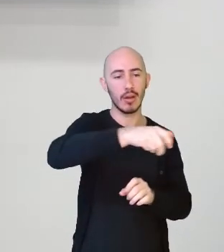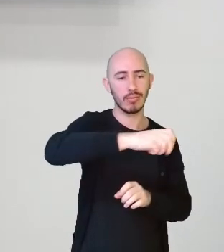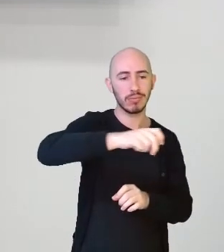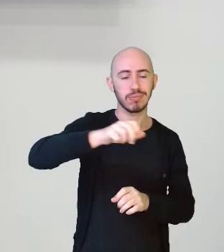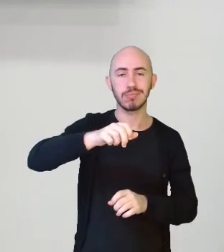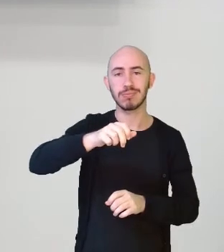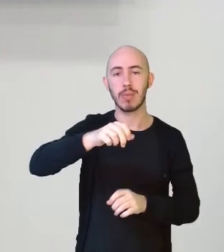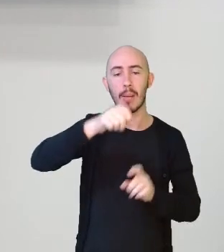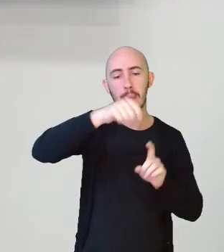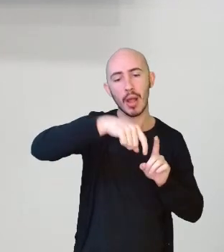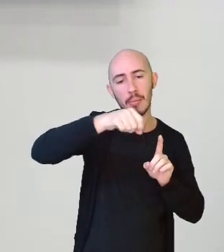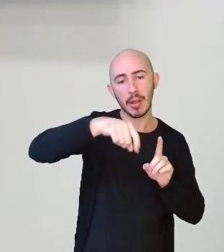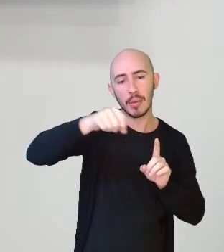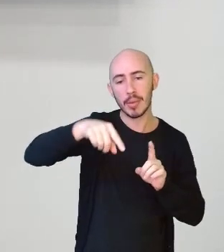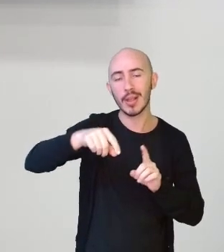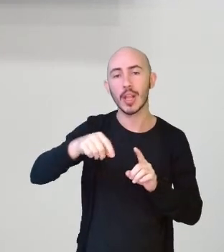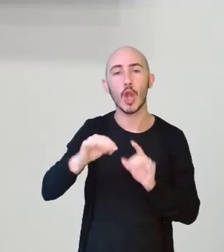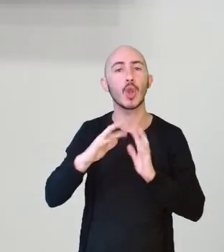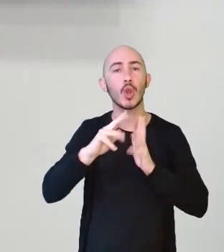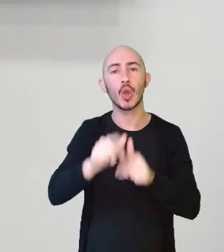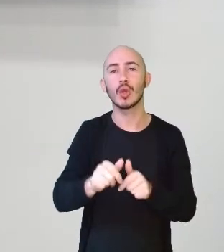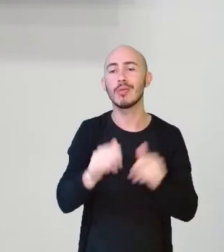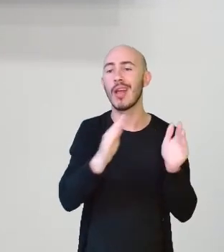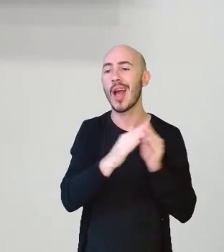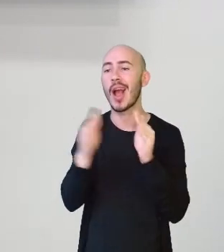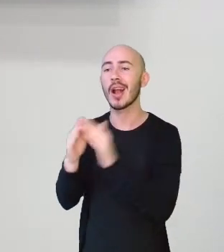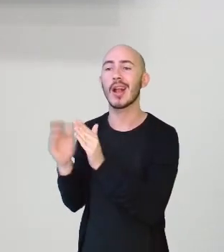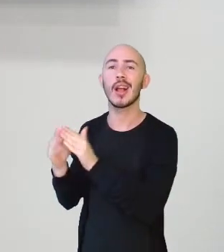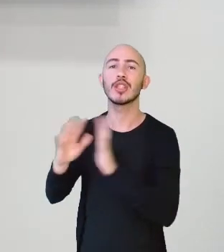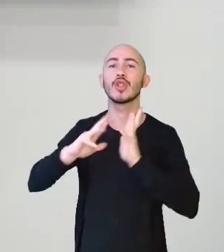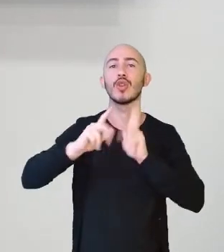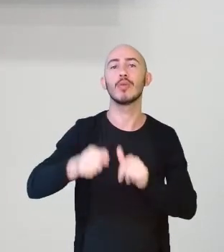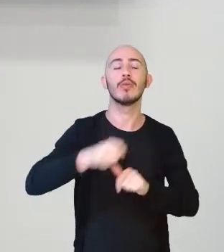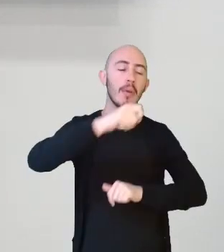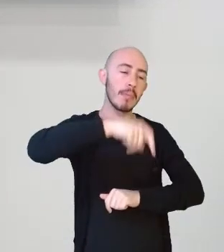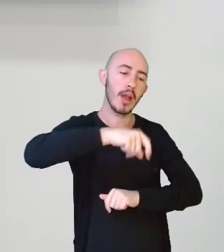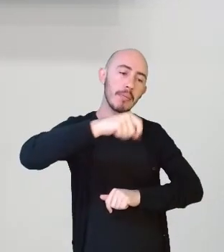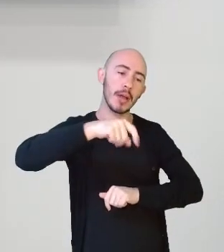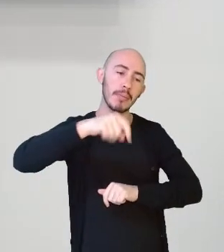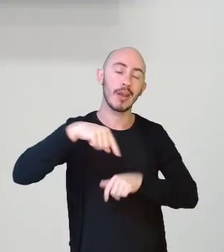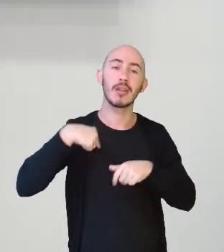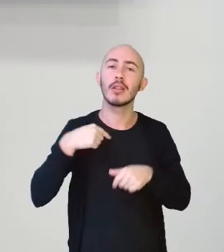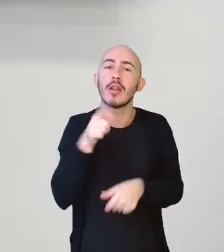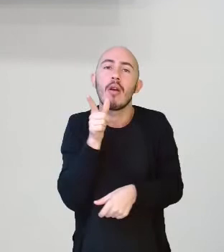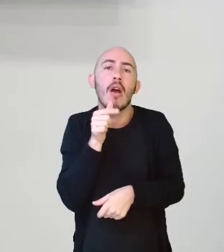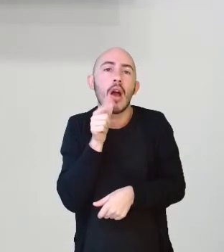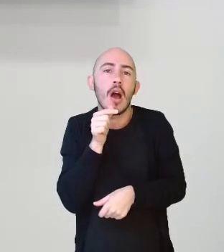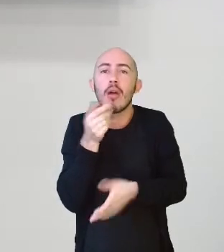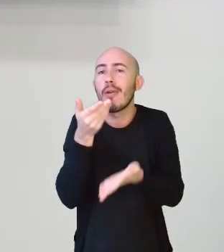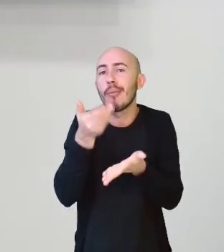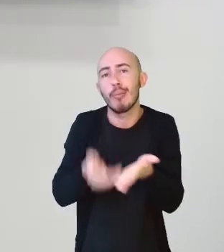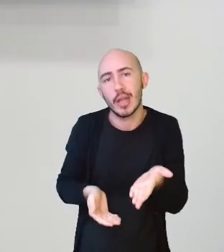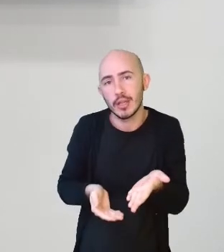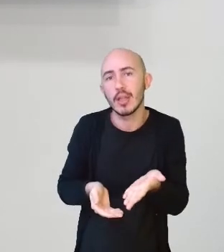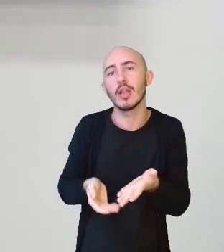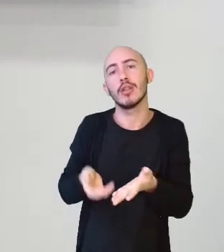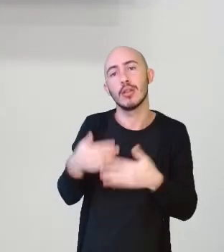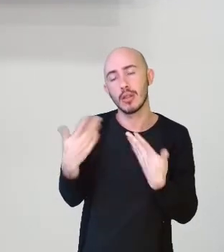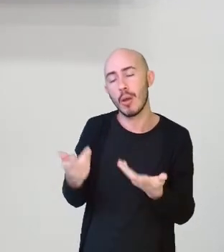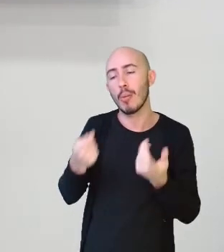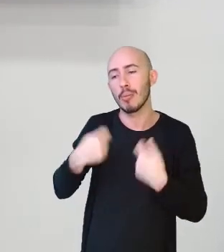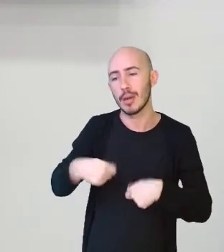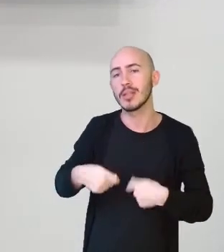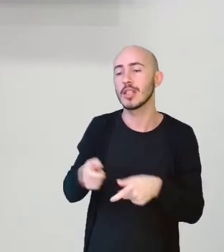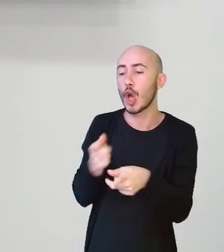mais 3, na da vizinha mais 3. Imagina a quantidade de água que poderia estar sendo economizada. Então,